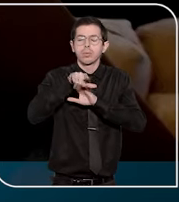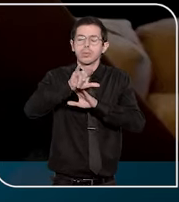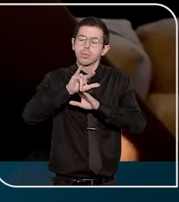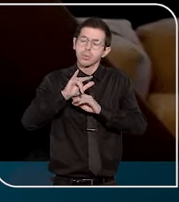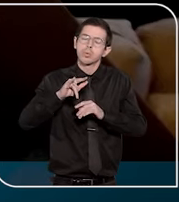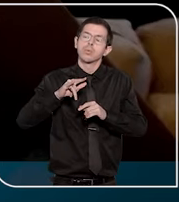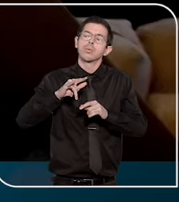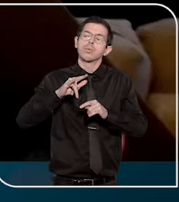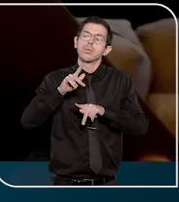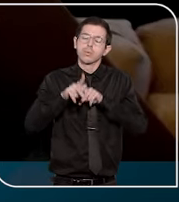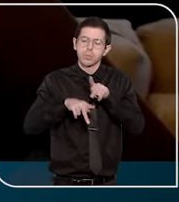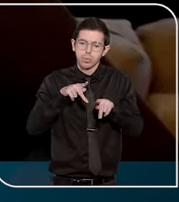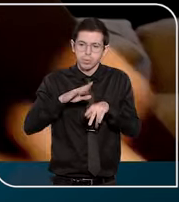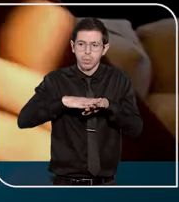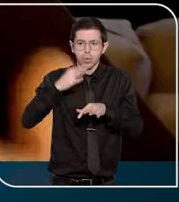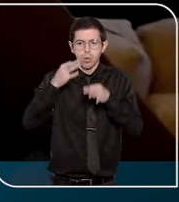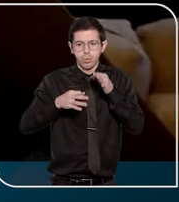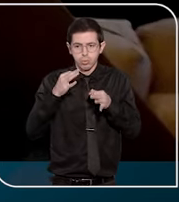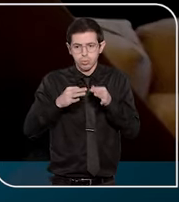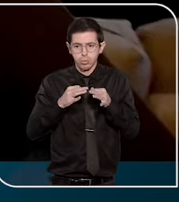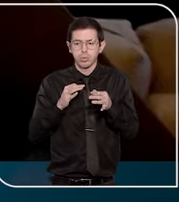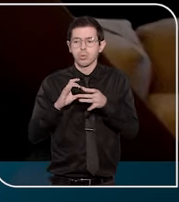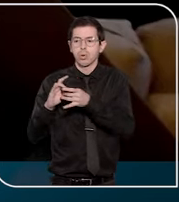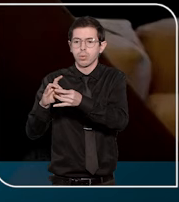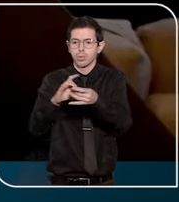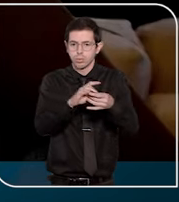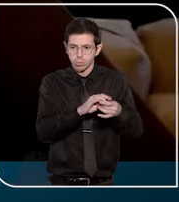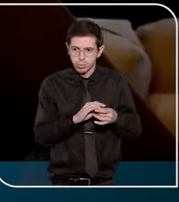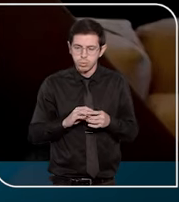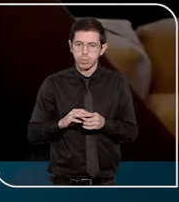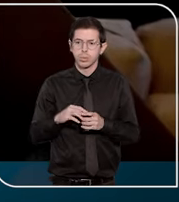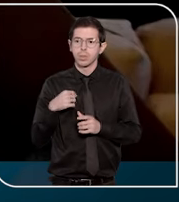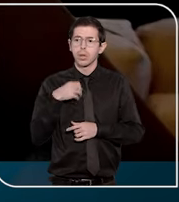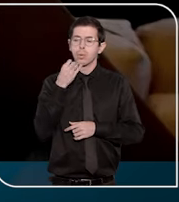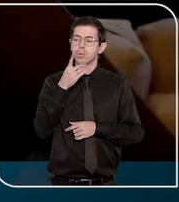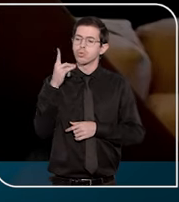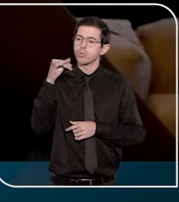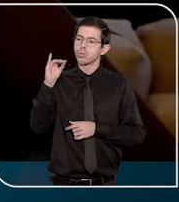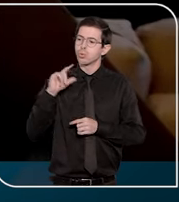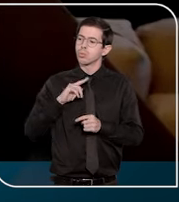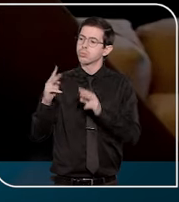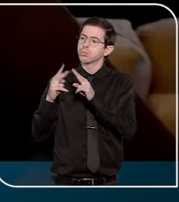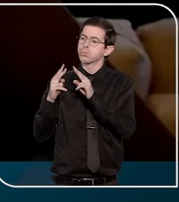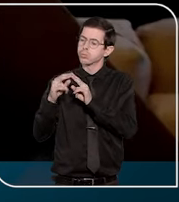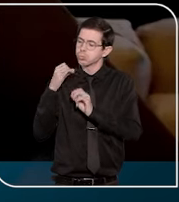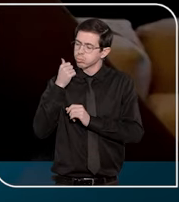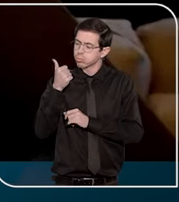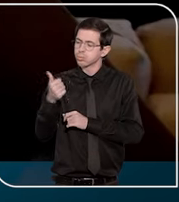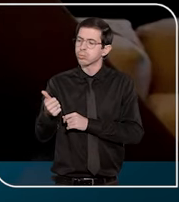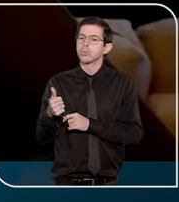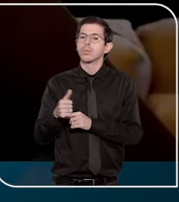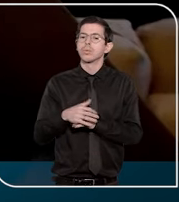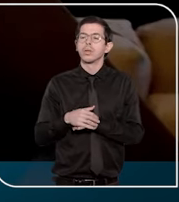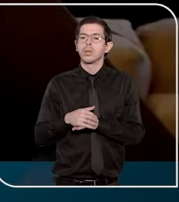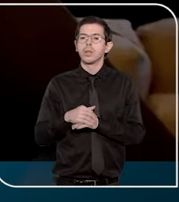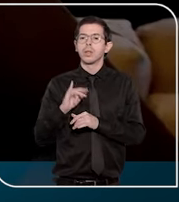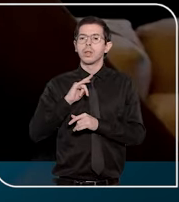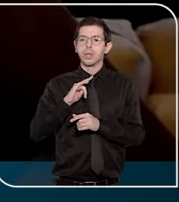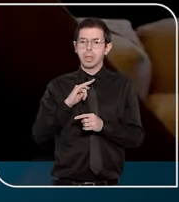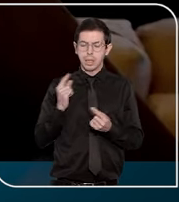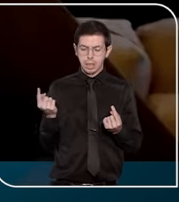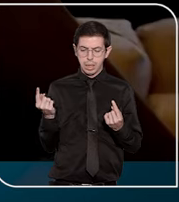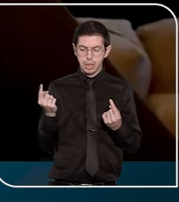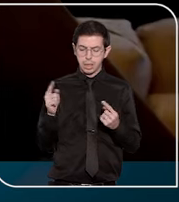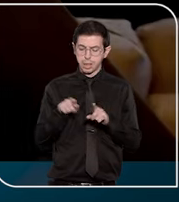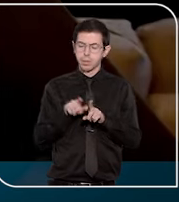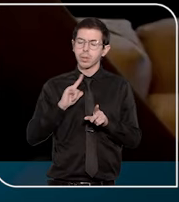livre, solidária e fraternal. Eu agradeço muito ao Diogo pela parceria de sempre, a vocês todos aí pelo empenho, pela dedicação e, sobretudo,